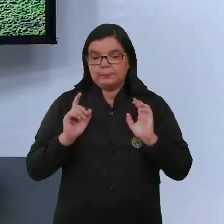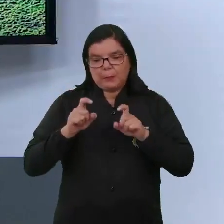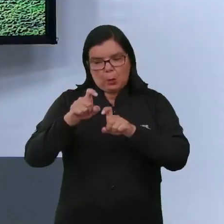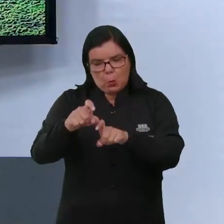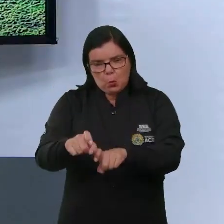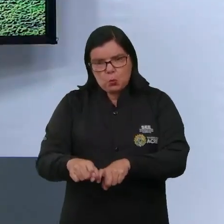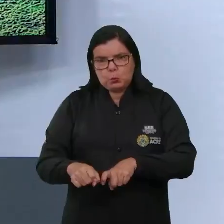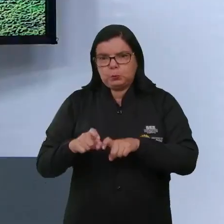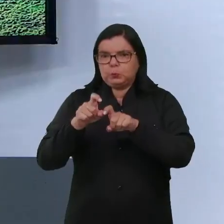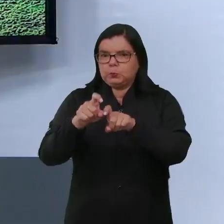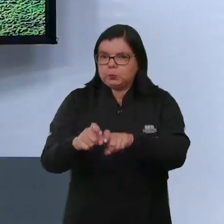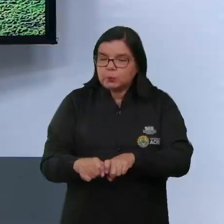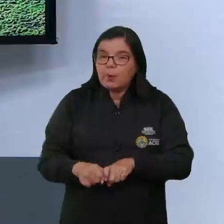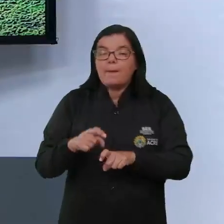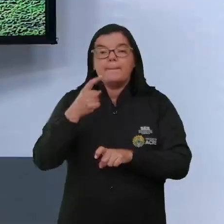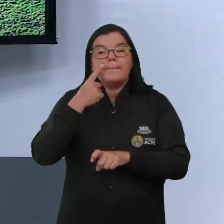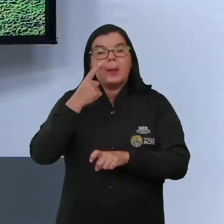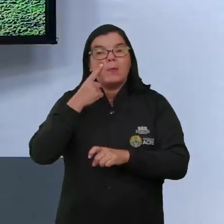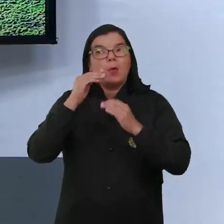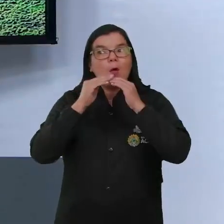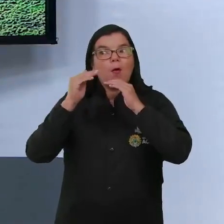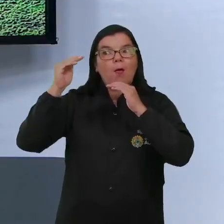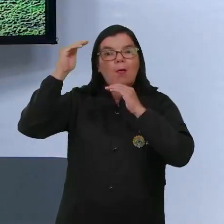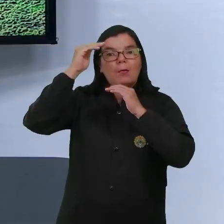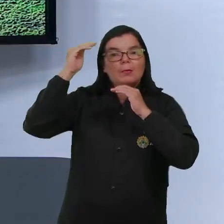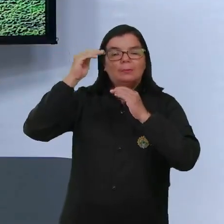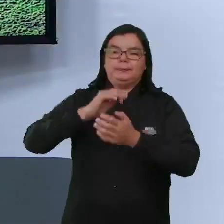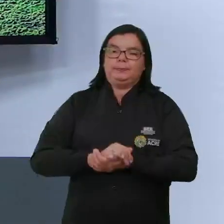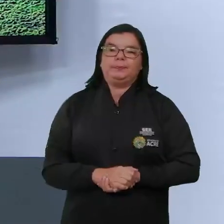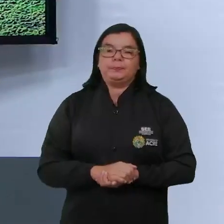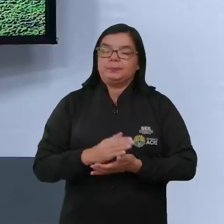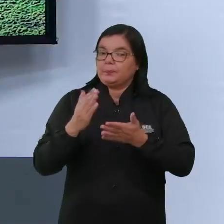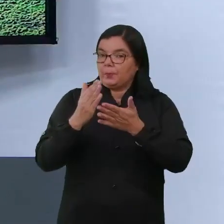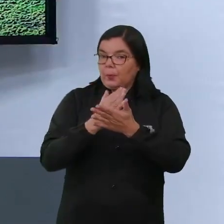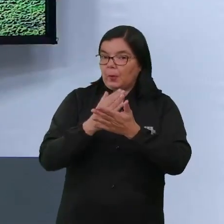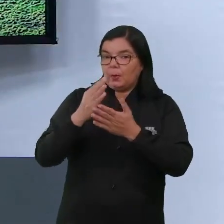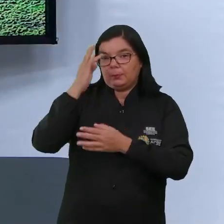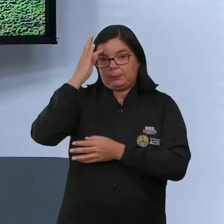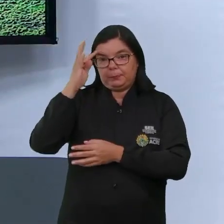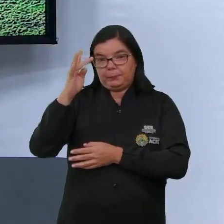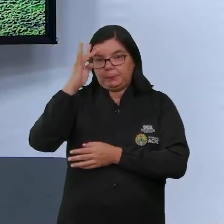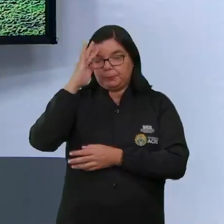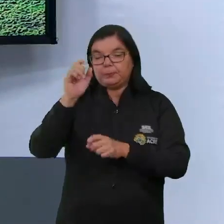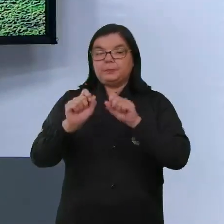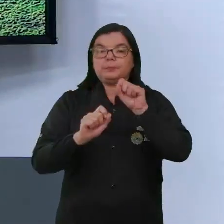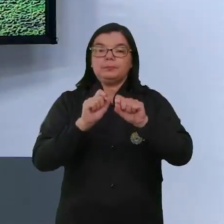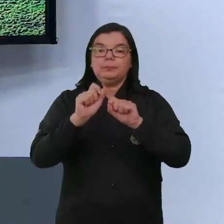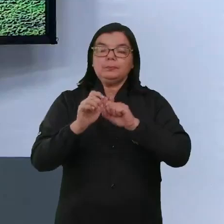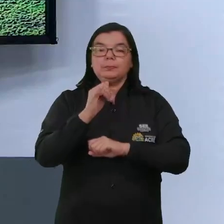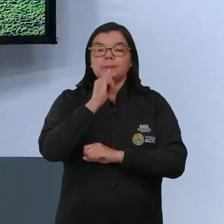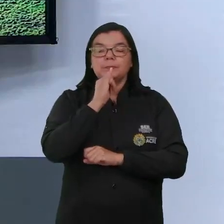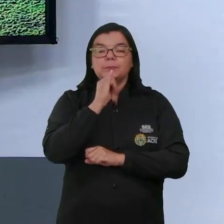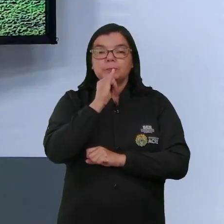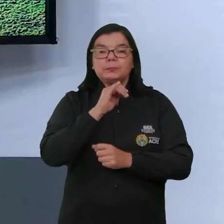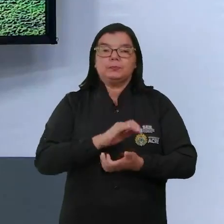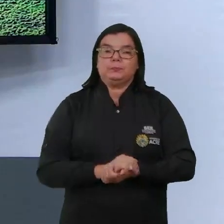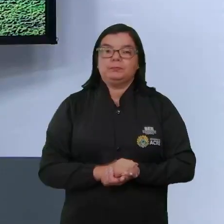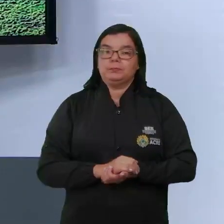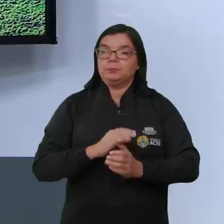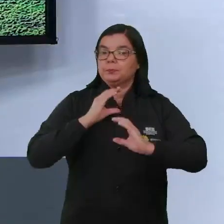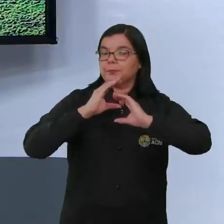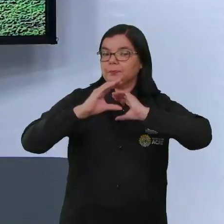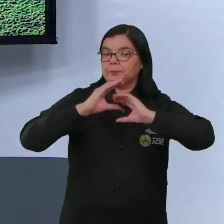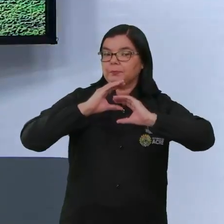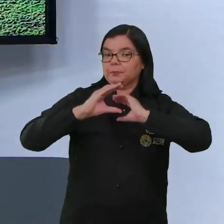cavarem essas formas para serem vistas do alto. Algumas das teorias apontam, por exemplo, que era uma forma de se